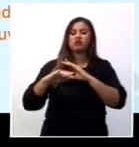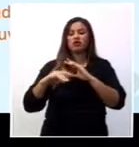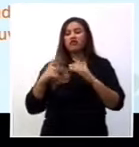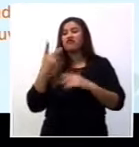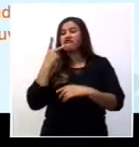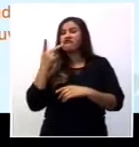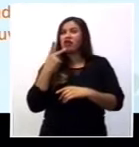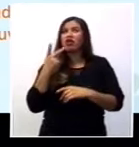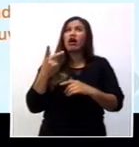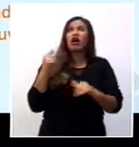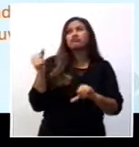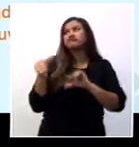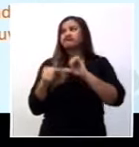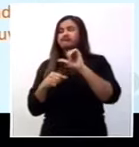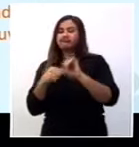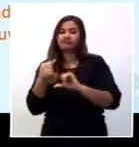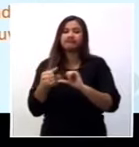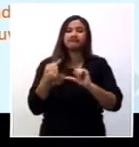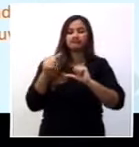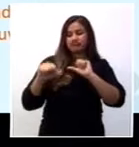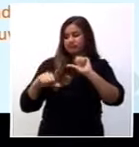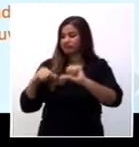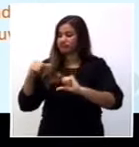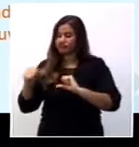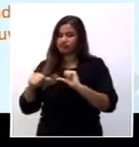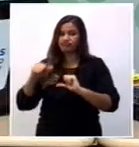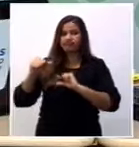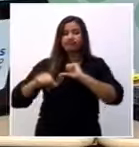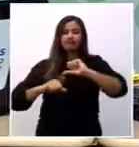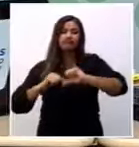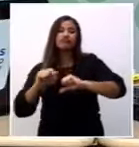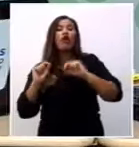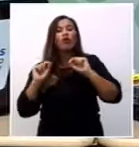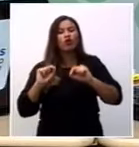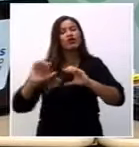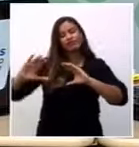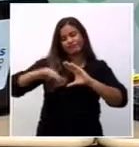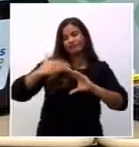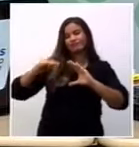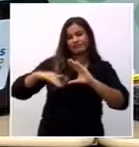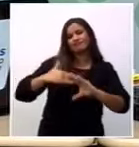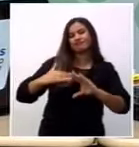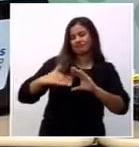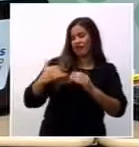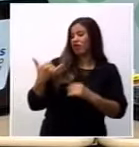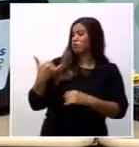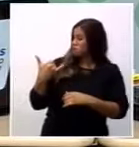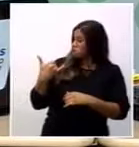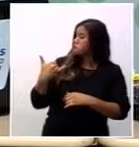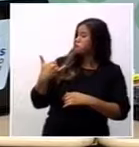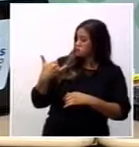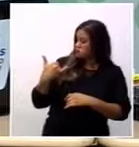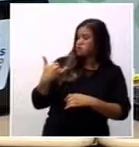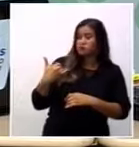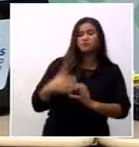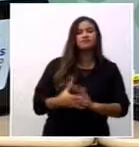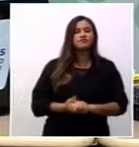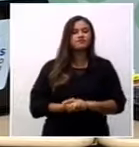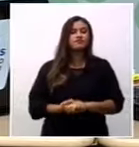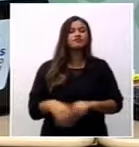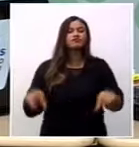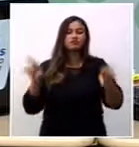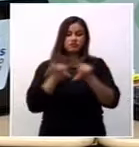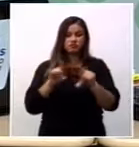mudanças climáticas. Mas lembrando que nesse momento, né, a Defesa Civil está trabalhando